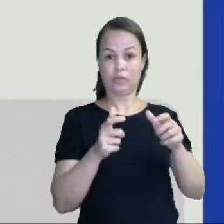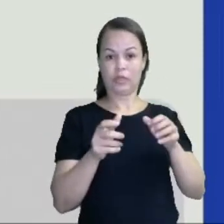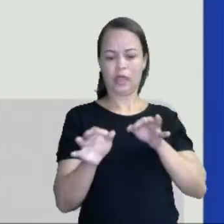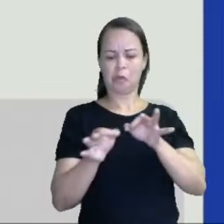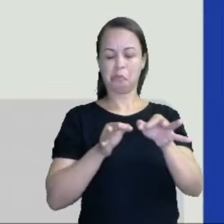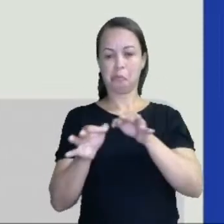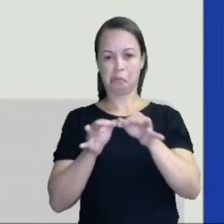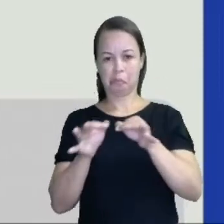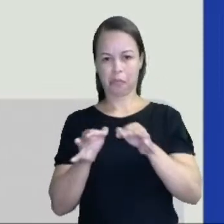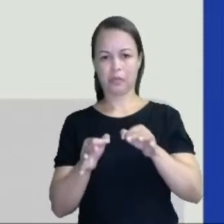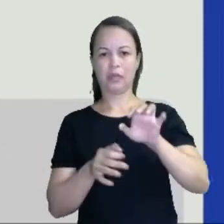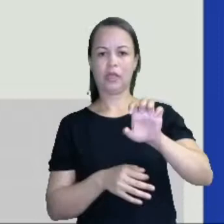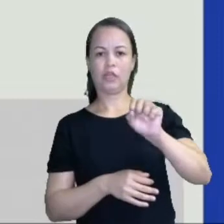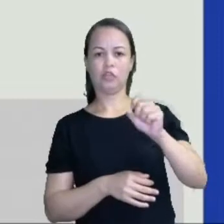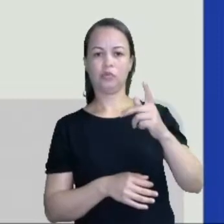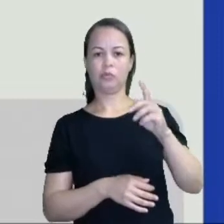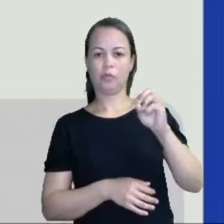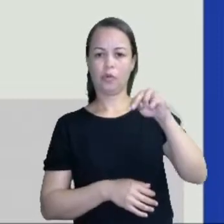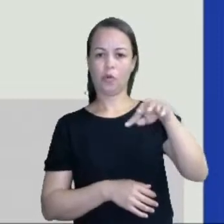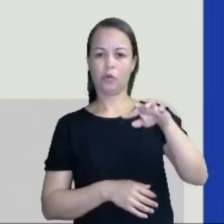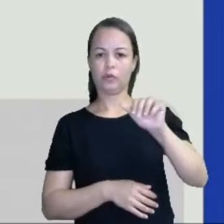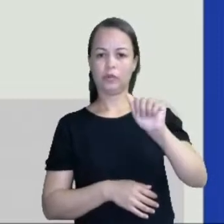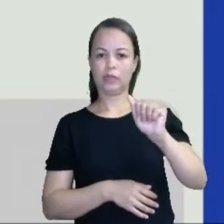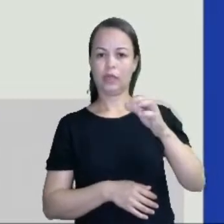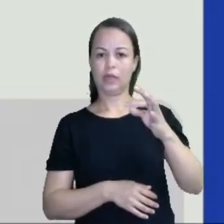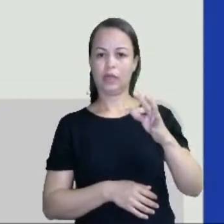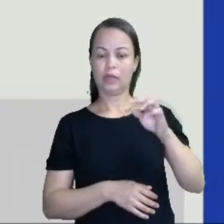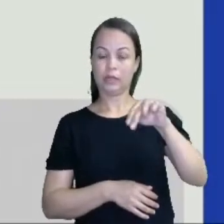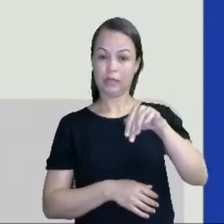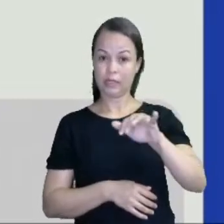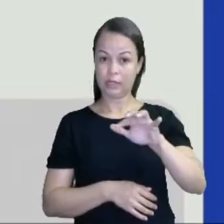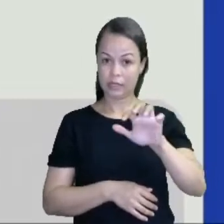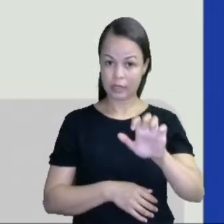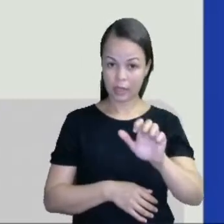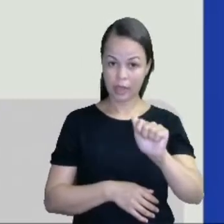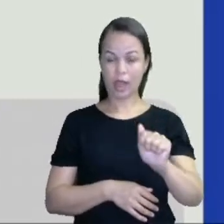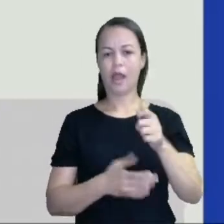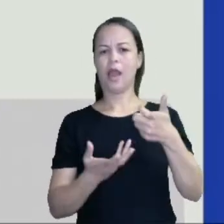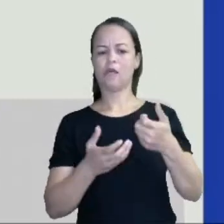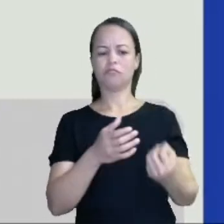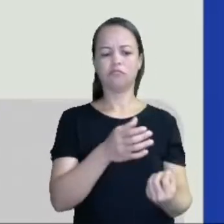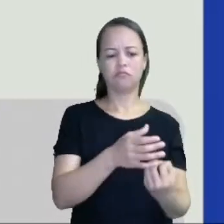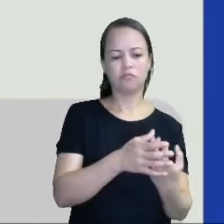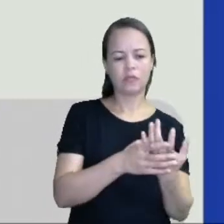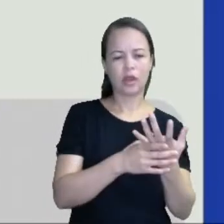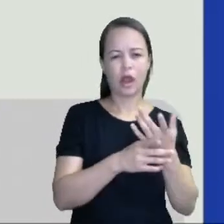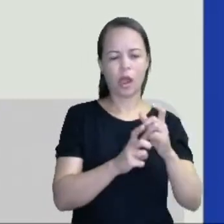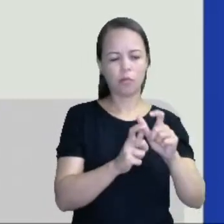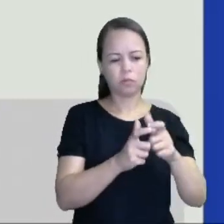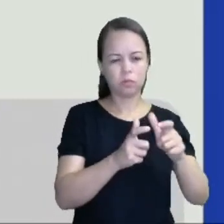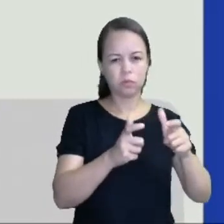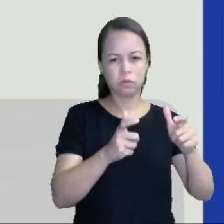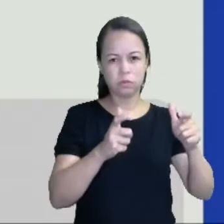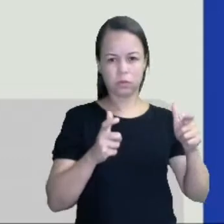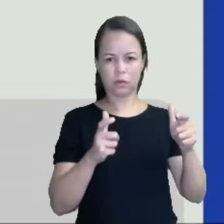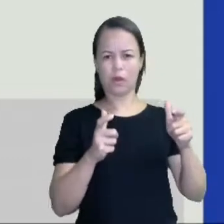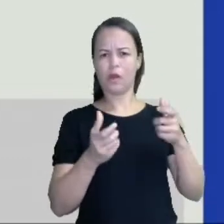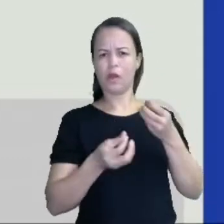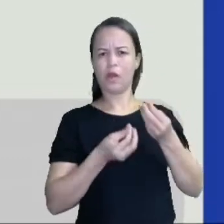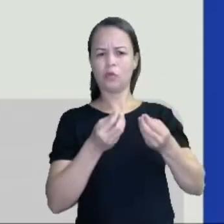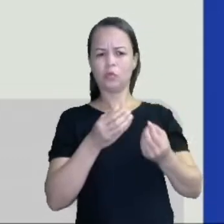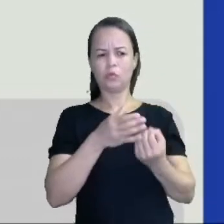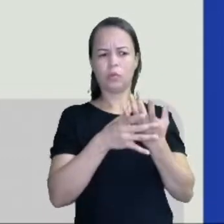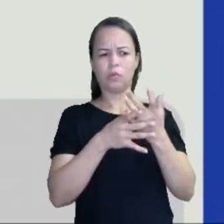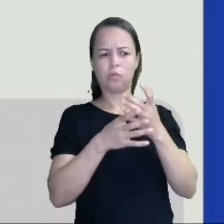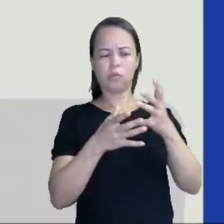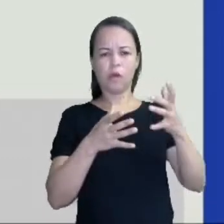disso? Espontânea, que ela começou a surgir mediante a um ponto específico, ela foi surgindo ao redor de alguma coisa,